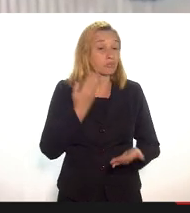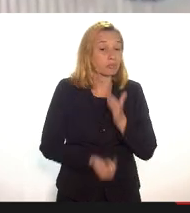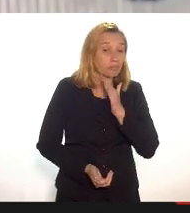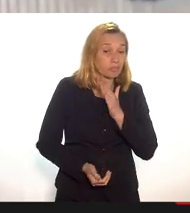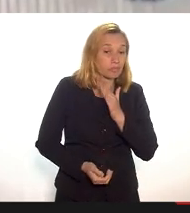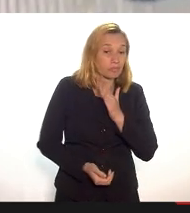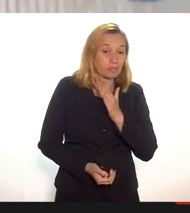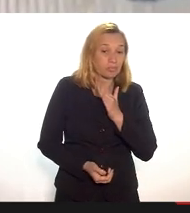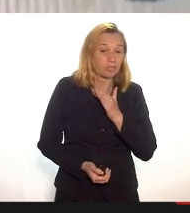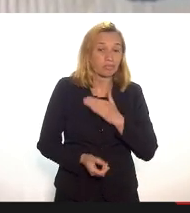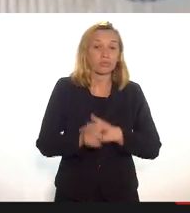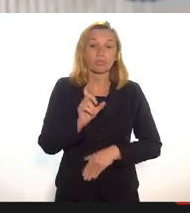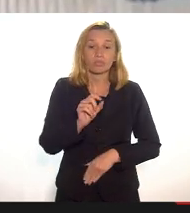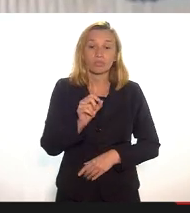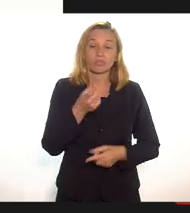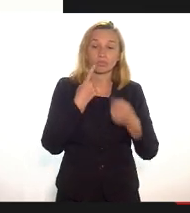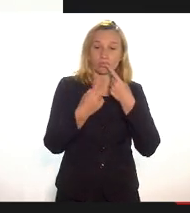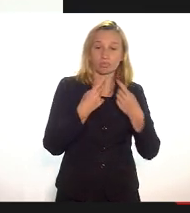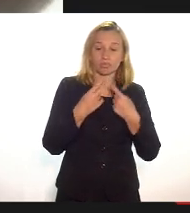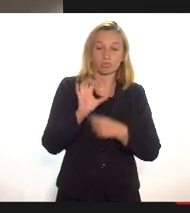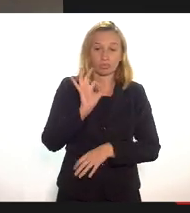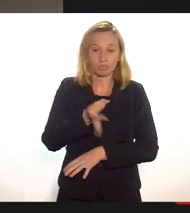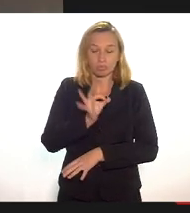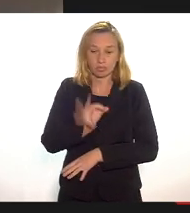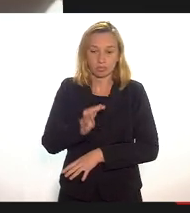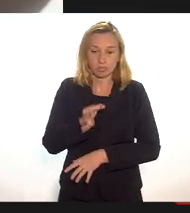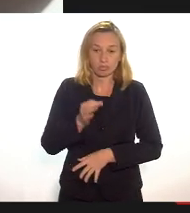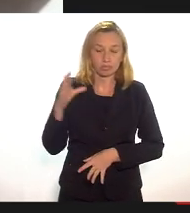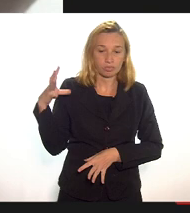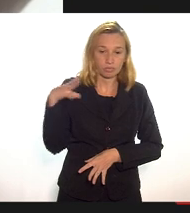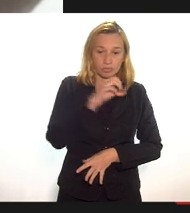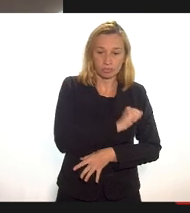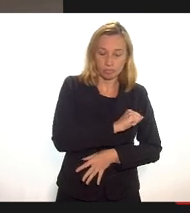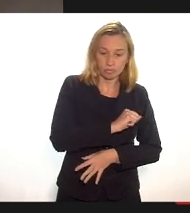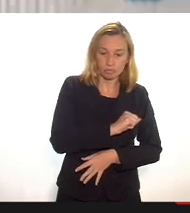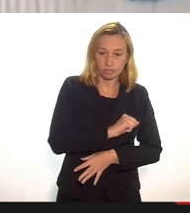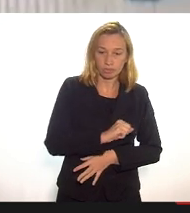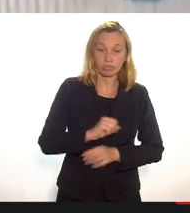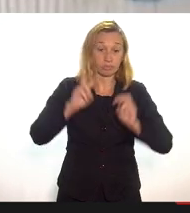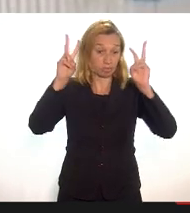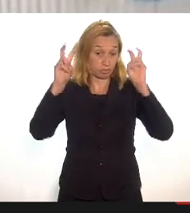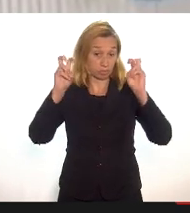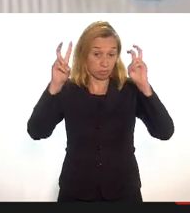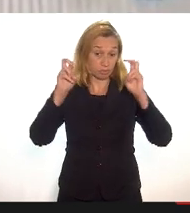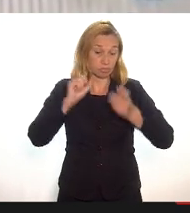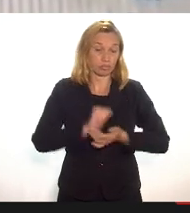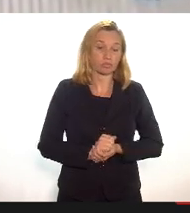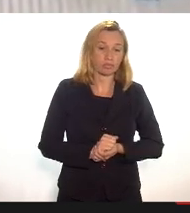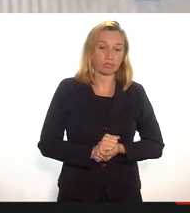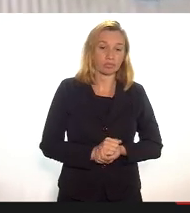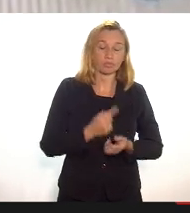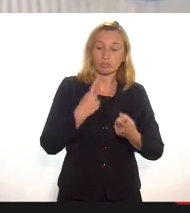o horizonte do que a gente está discutindo aqui, da urgência desse tema, porque,